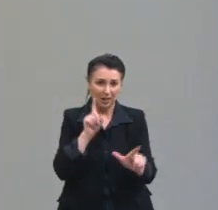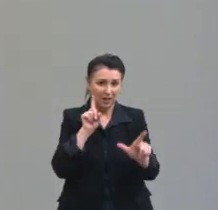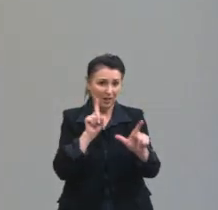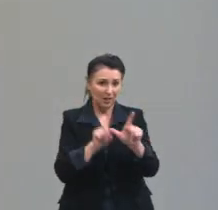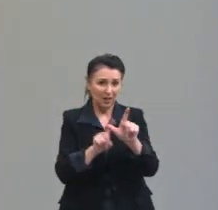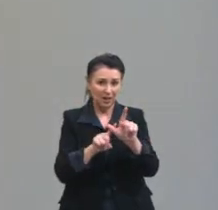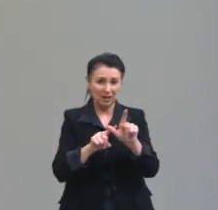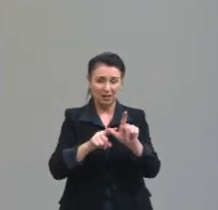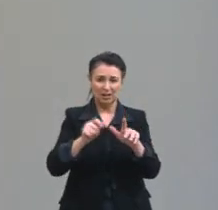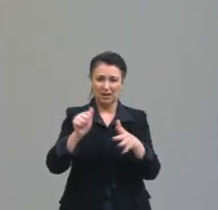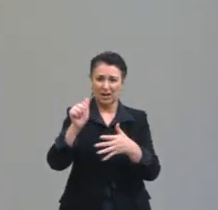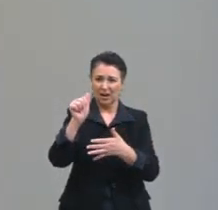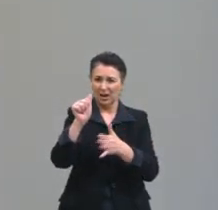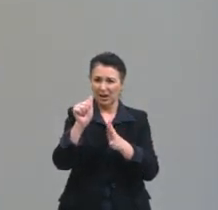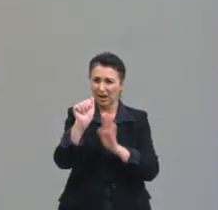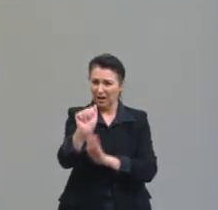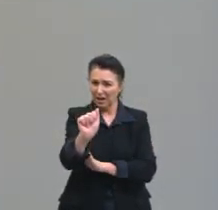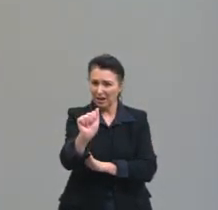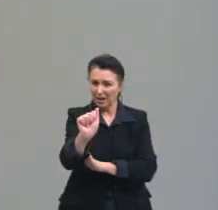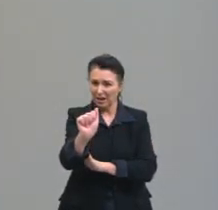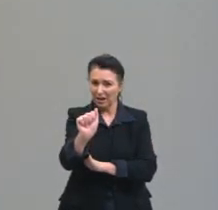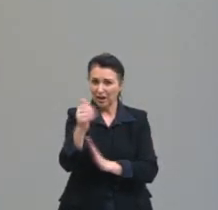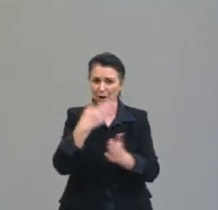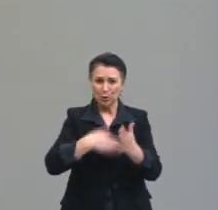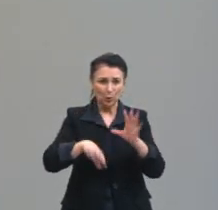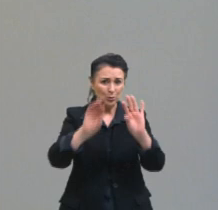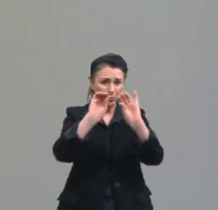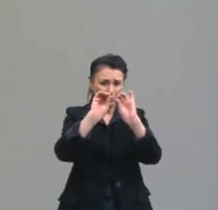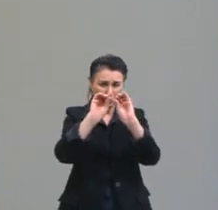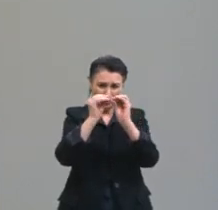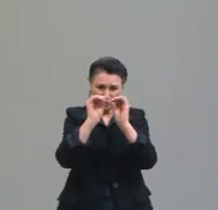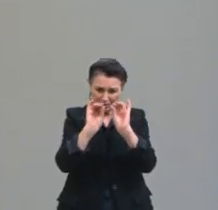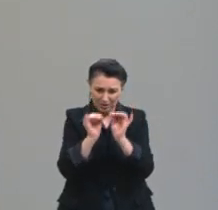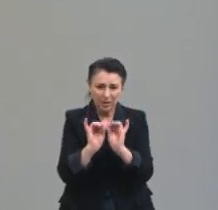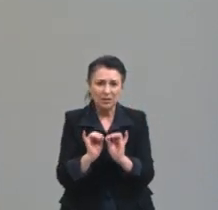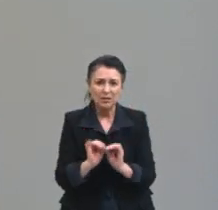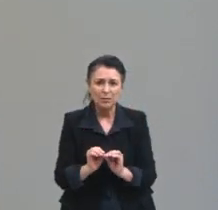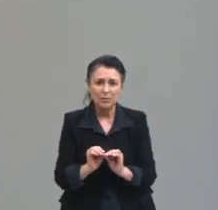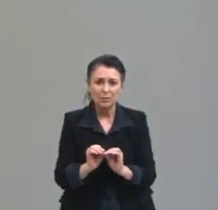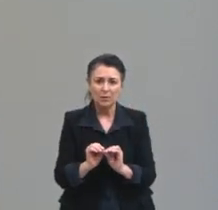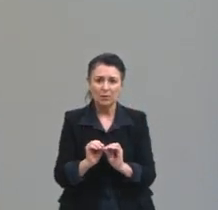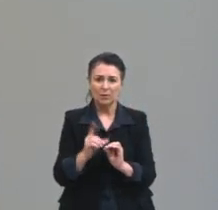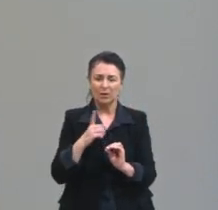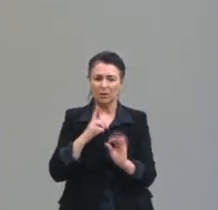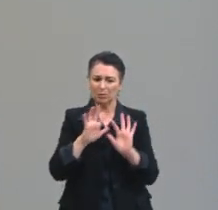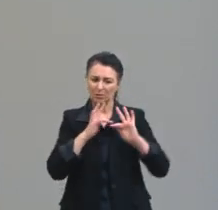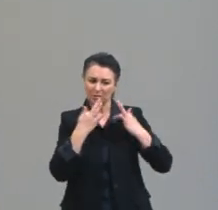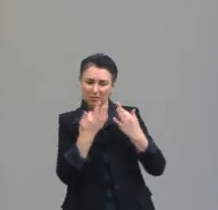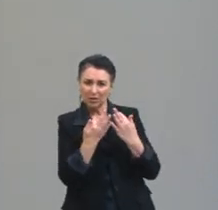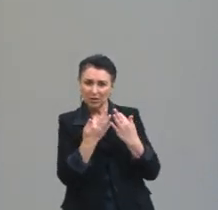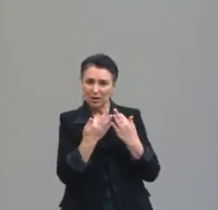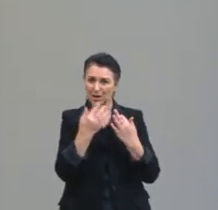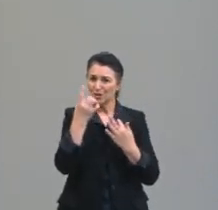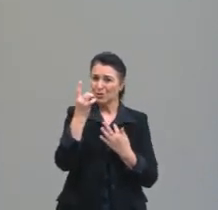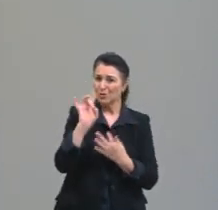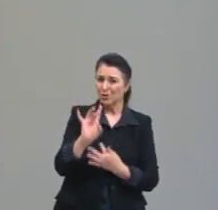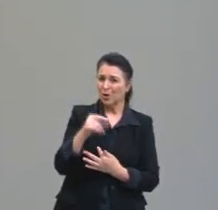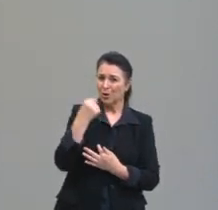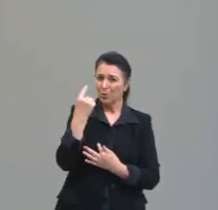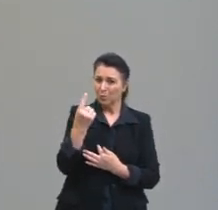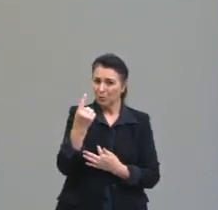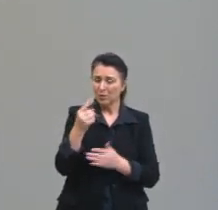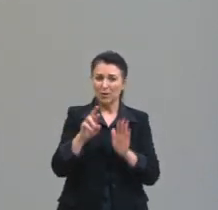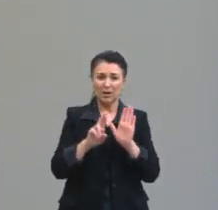então vocês acham que todos esses organismos aqui eles são aparentados e tem um ancestral comum só que a